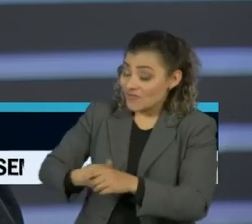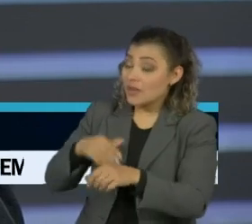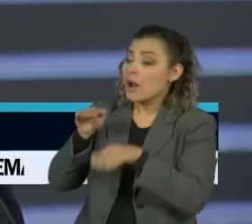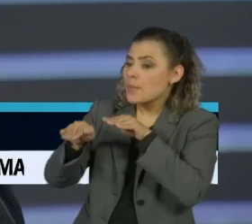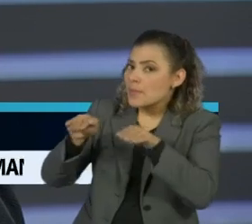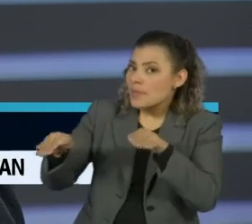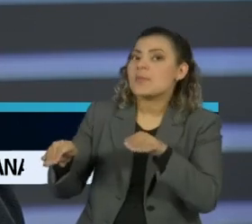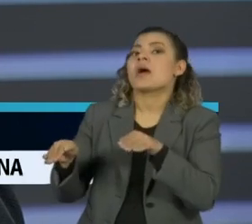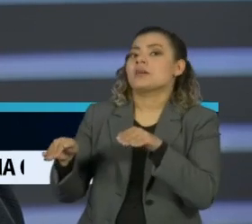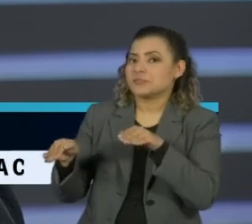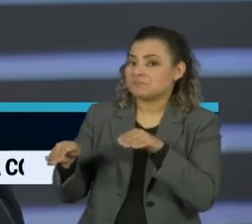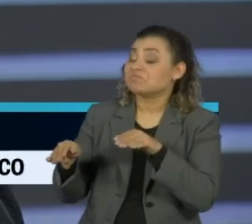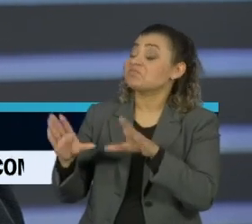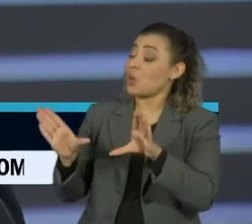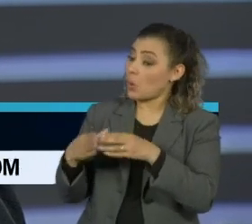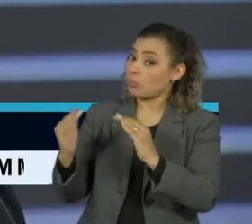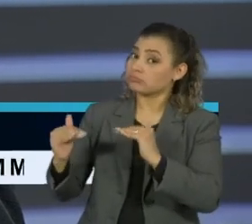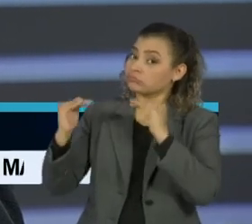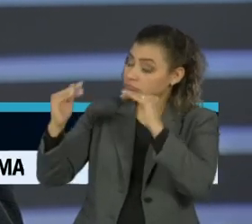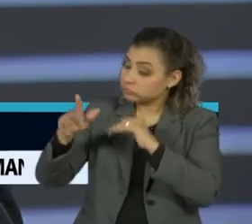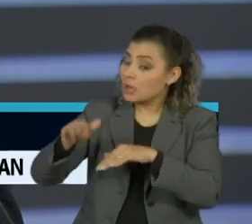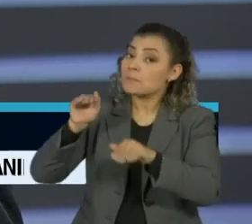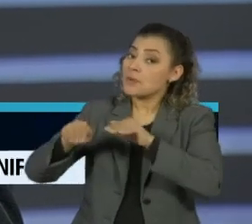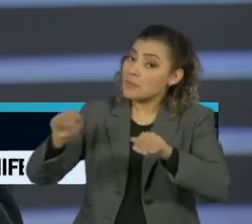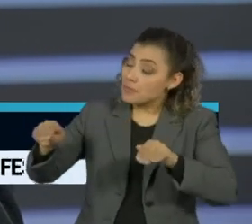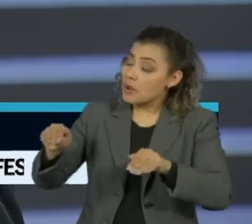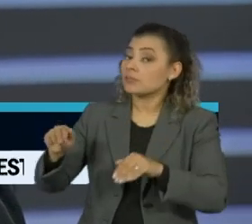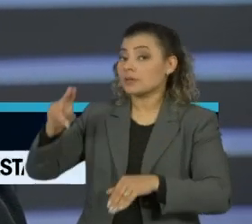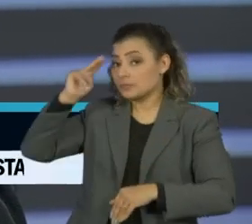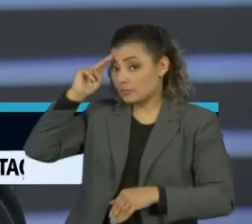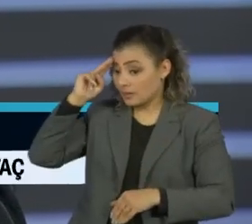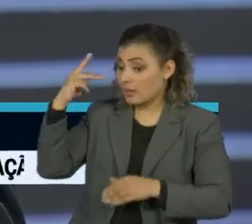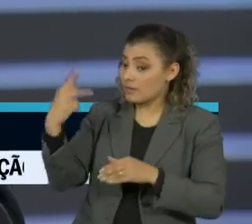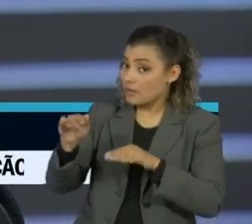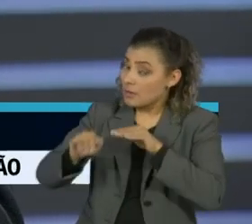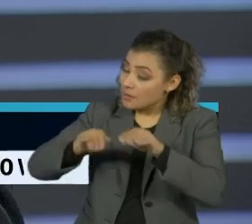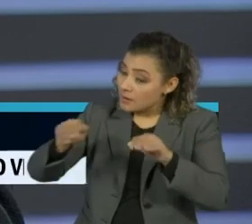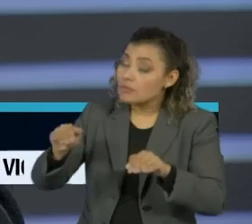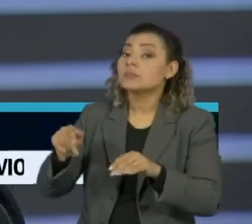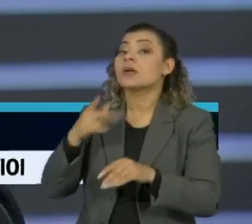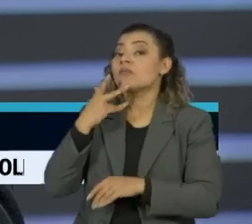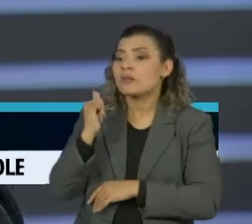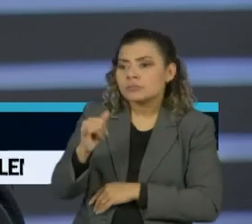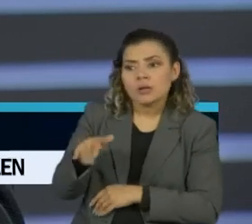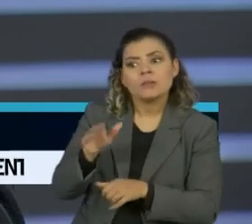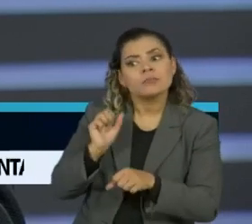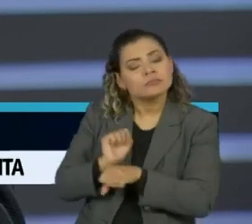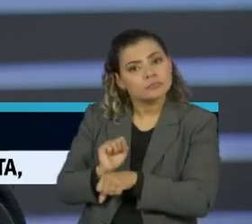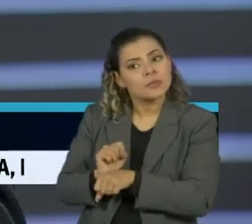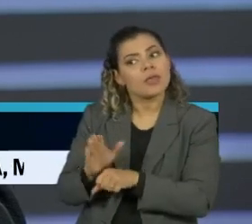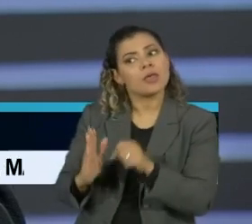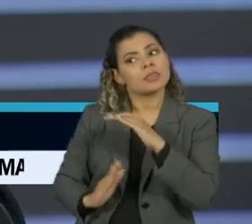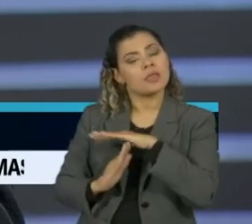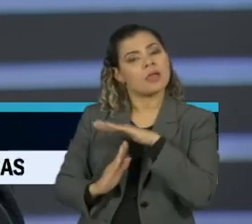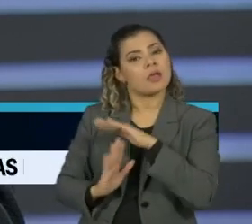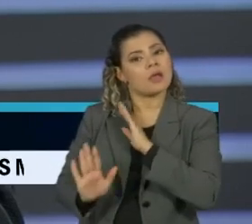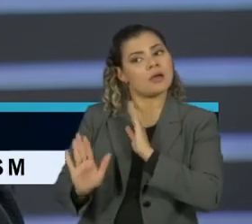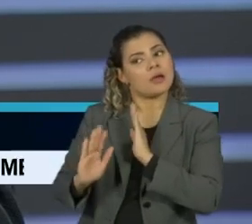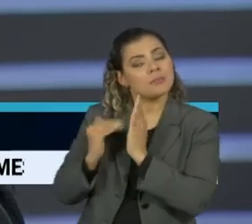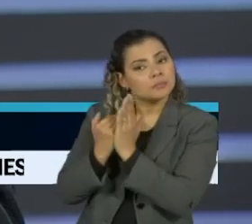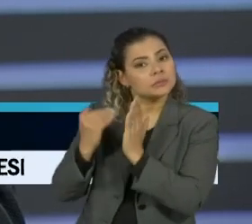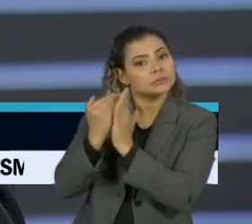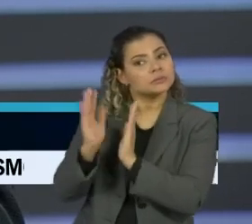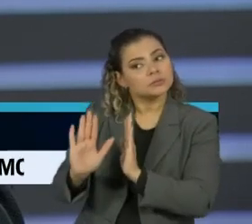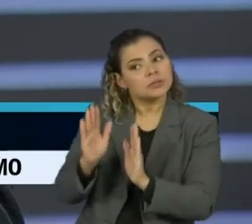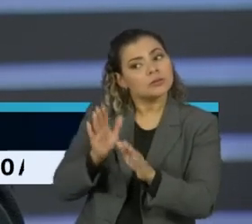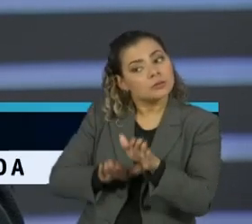e provavelmente de alto escalão né inclusive de forças armadas devem tá dando algum e para ele olha não ultrapasse a linha